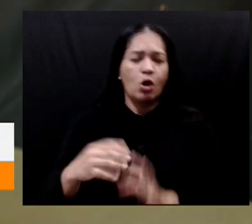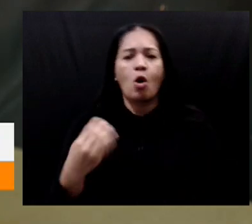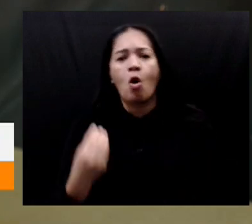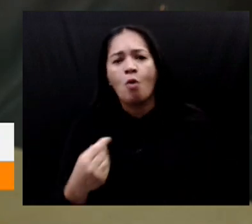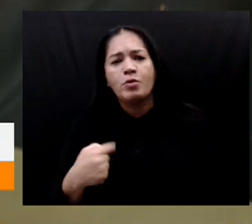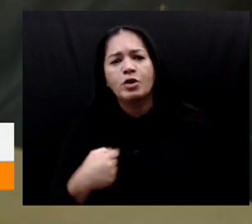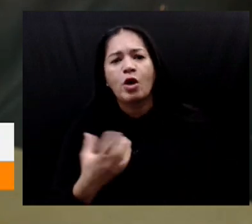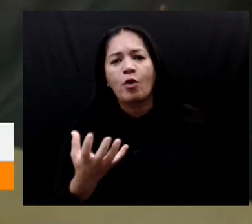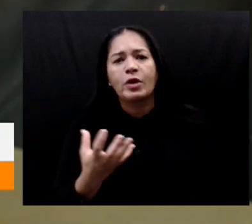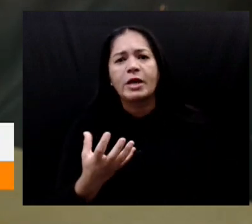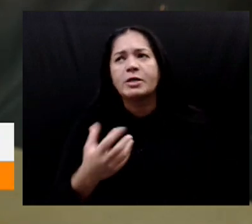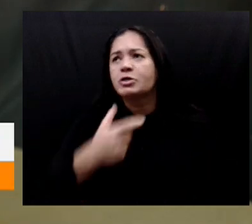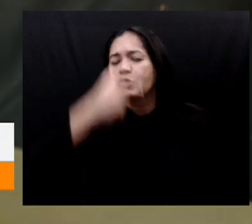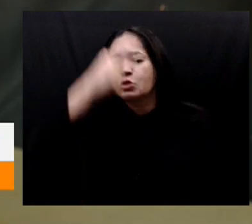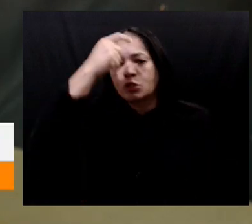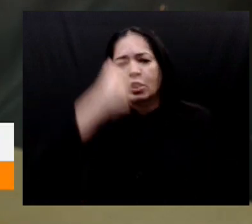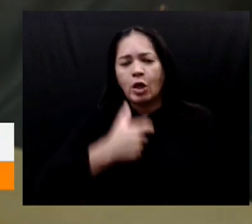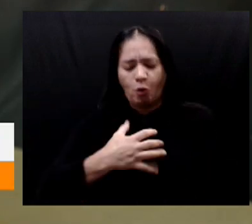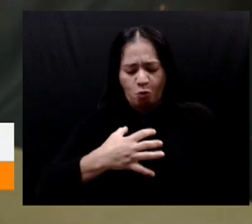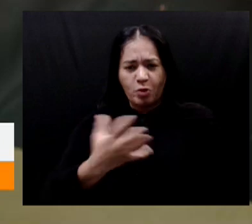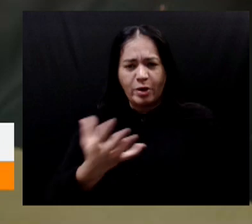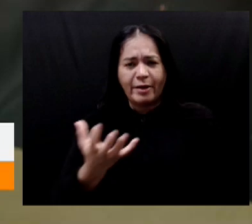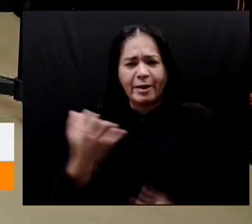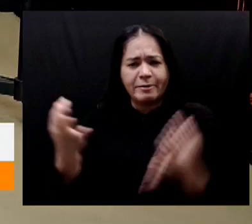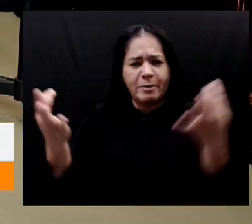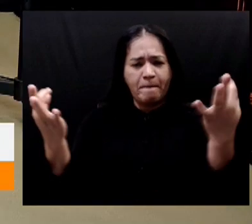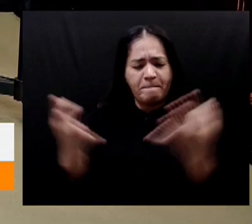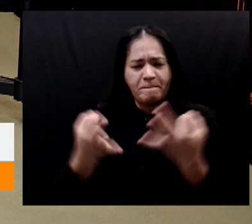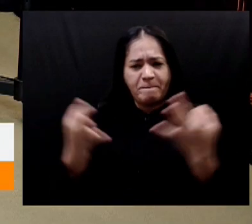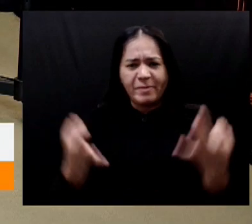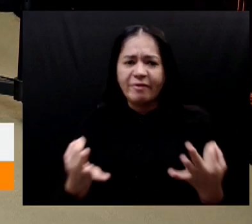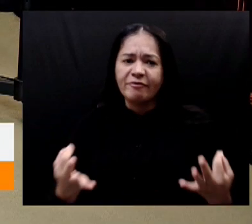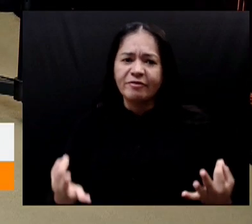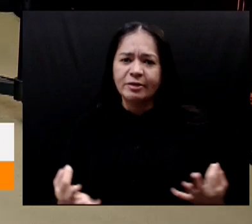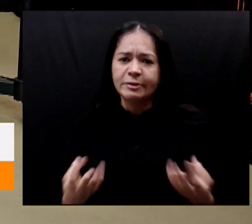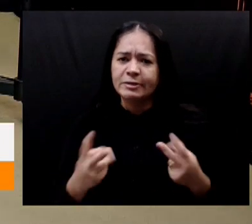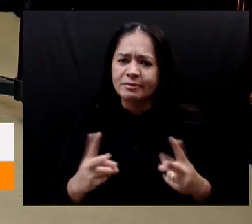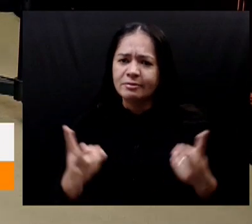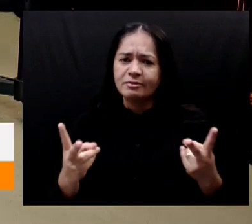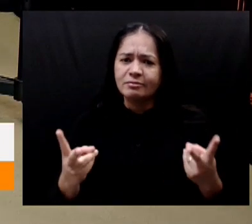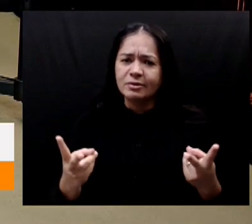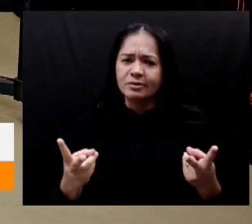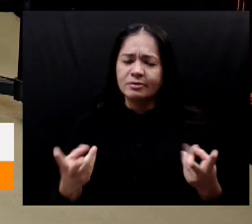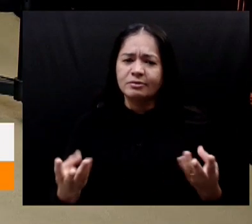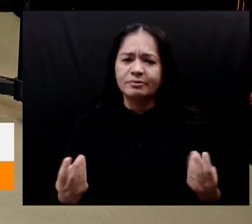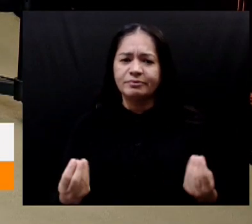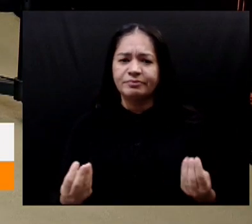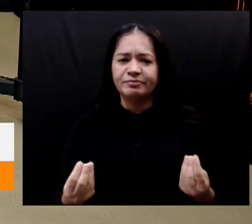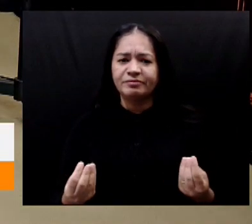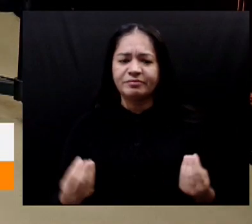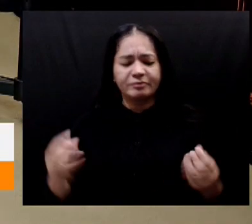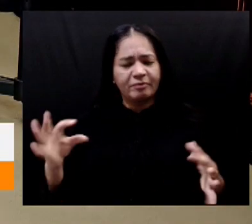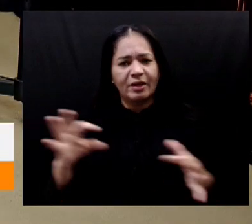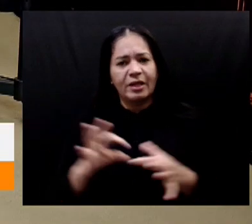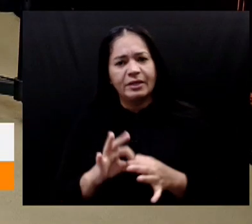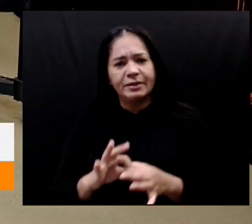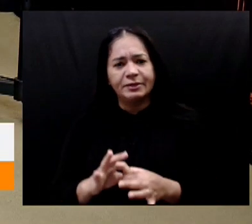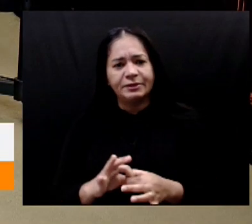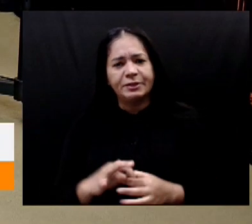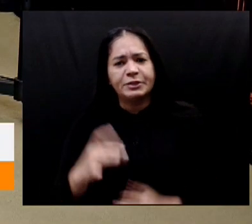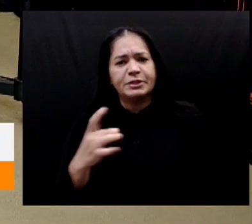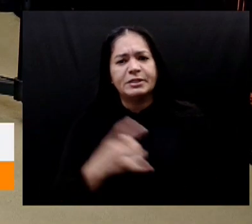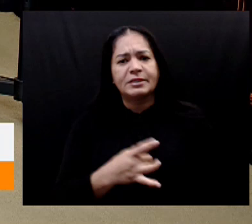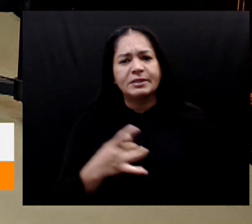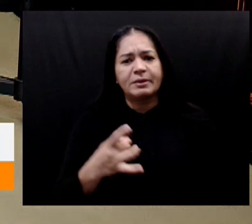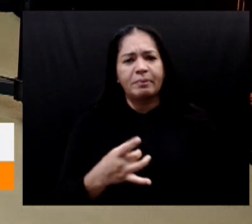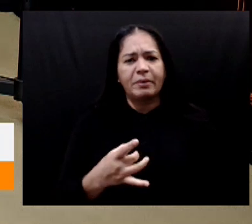eu ser sempre ali perfeccionista, ele está ligado com esse medo do